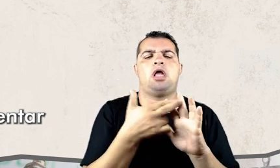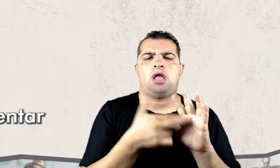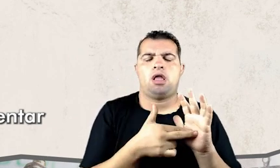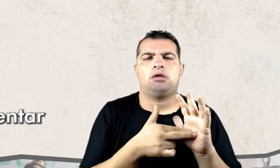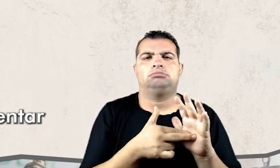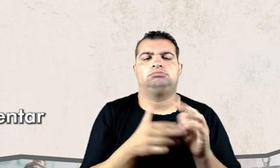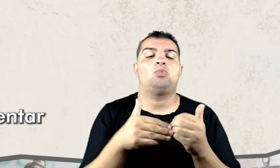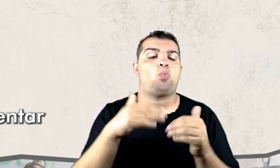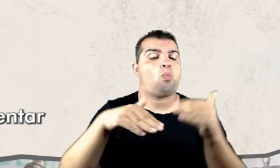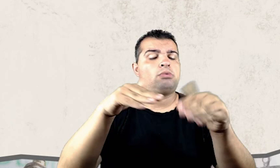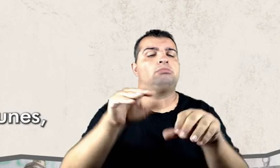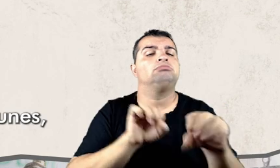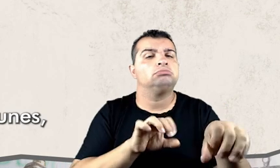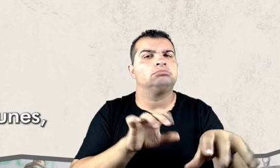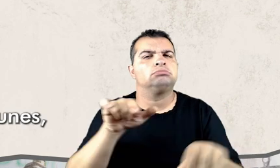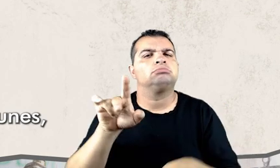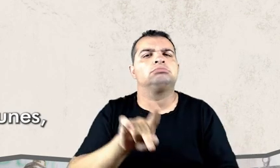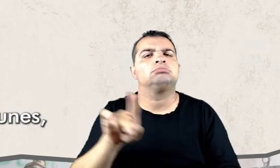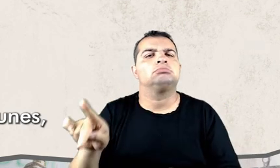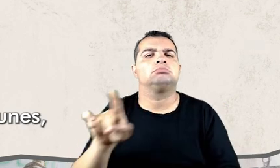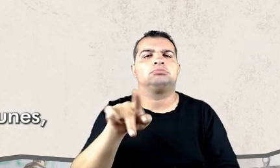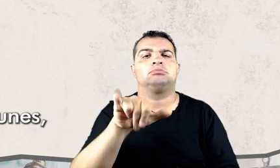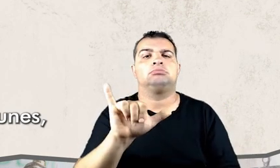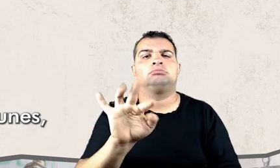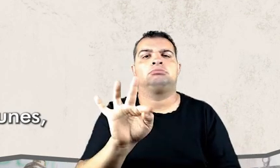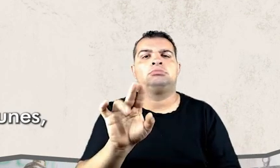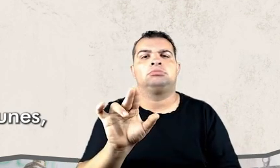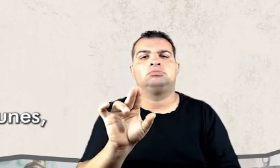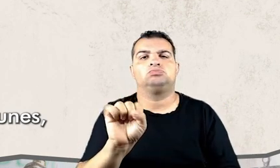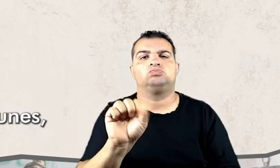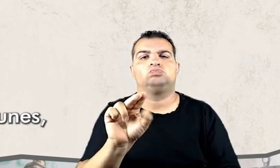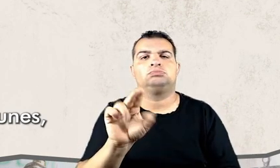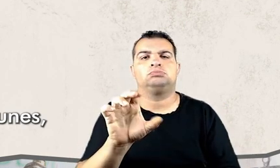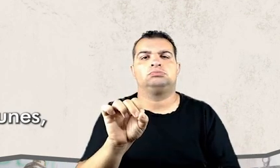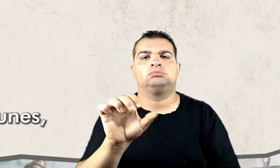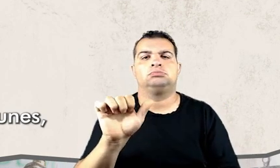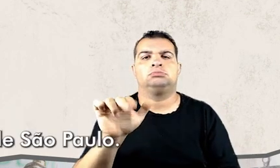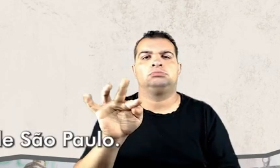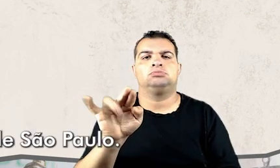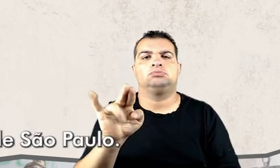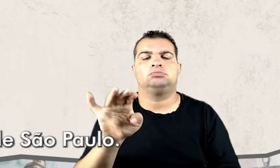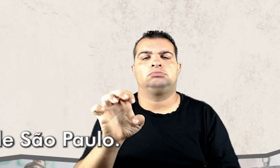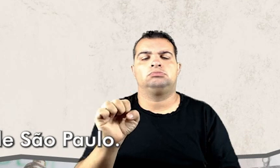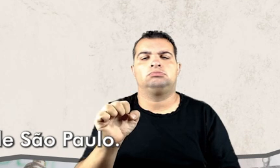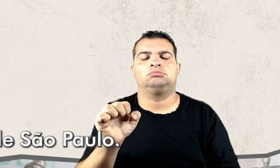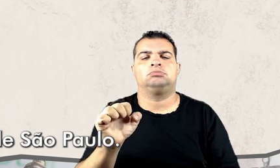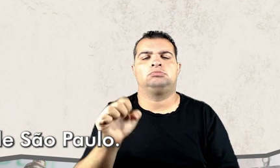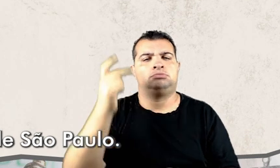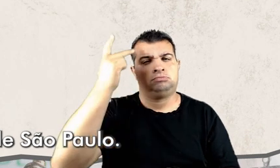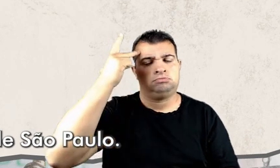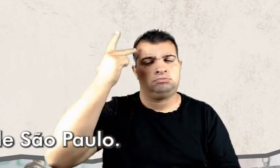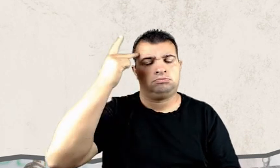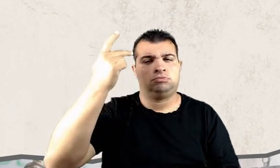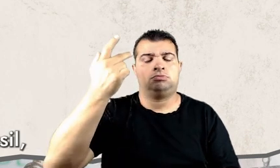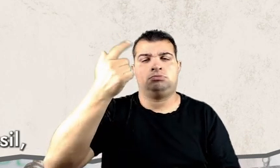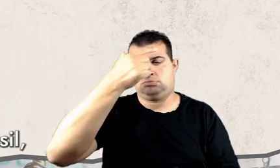o processo educativo. Essa é a professora Mitsuko Antunes, titular do Departamento de Fundamentos da Educação da PUC de